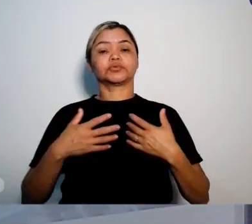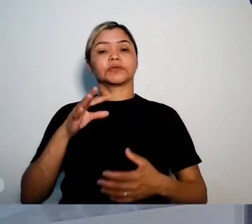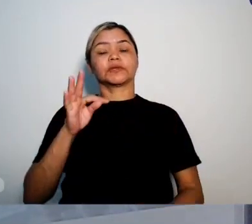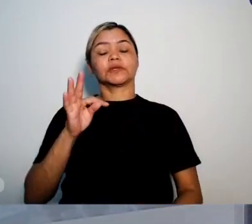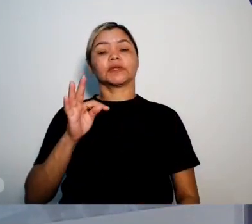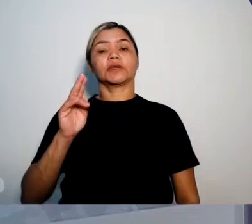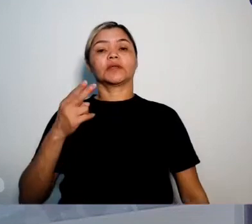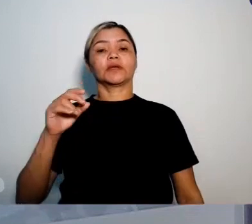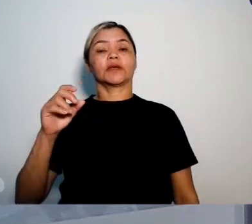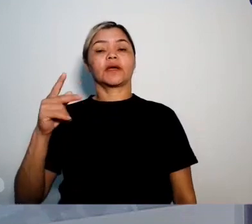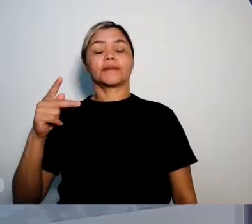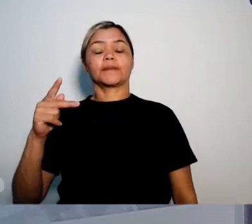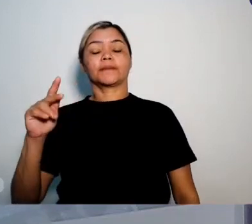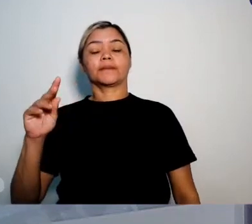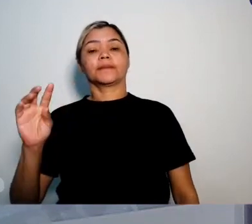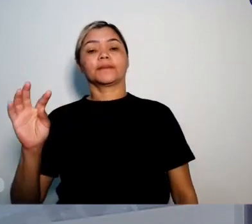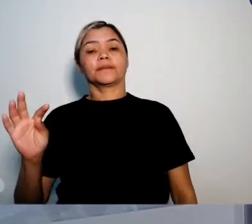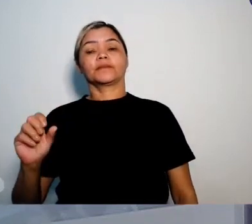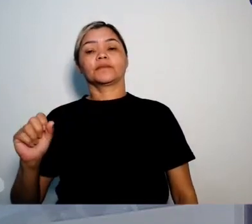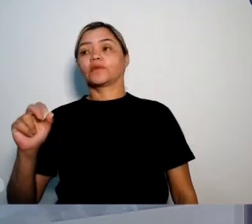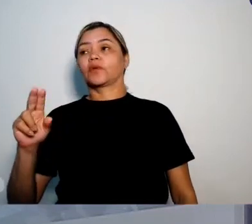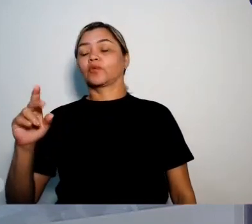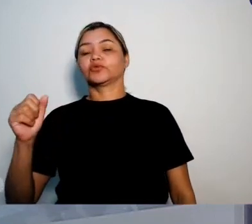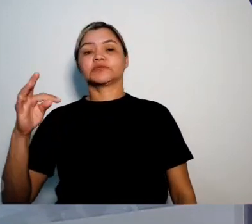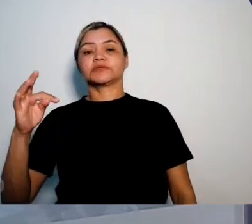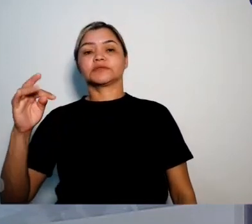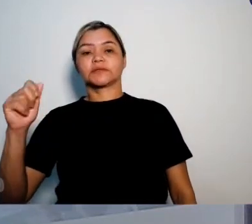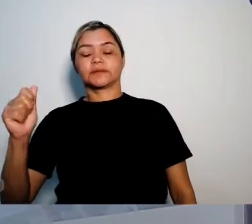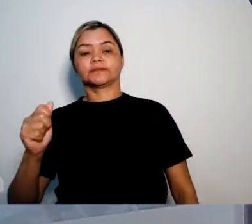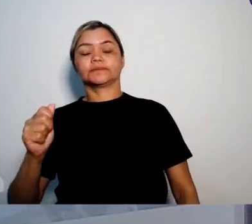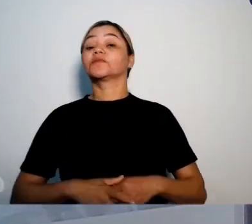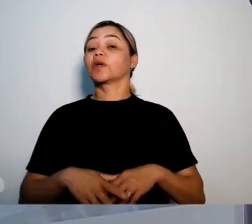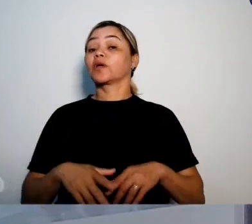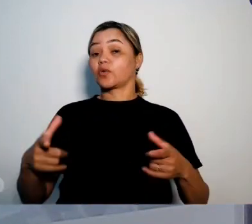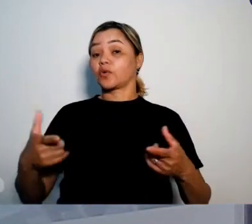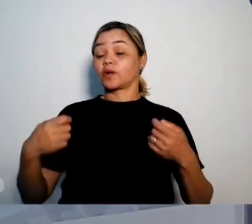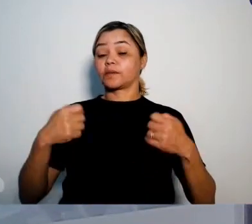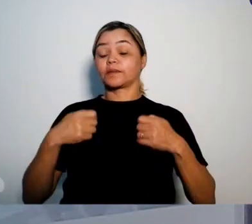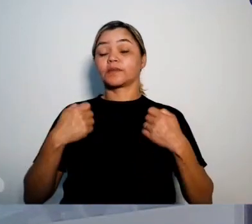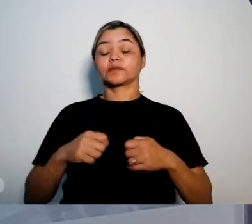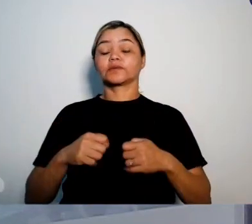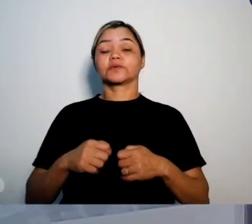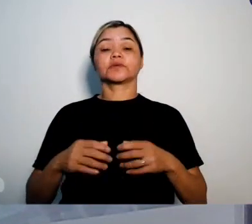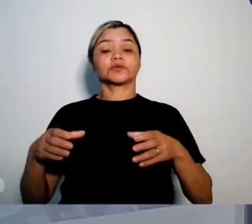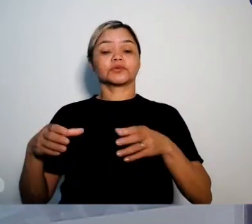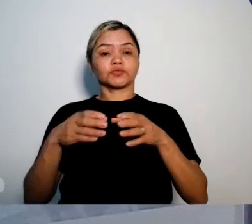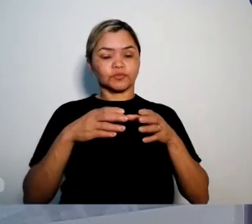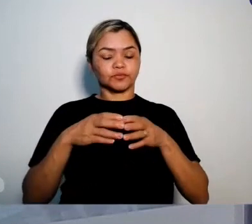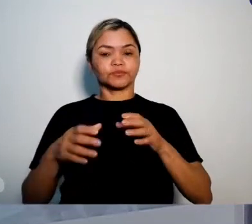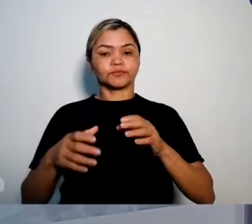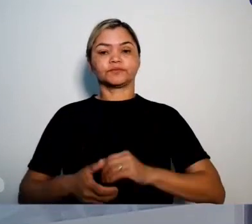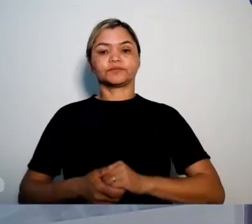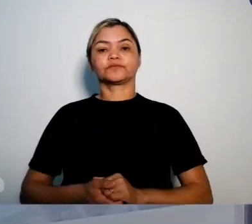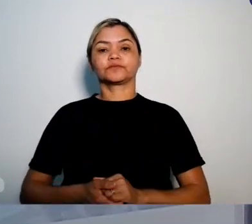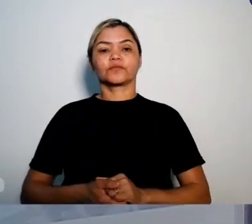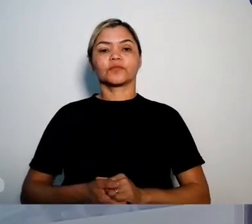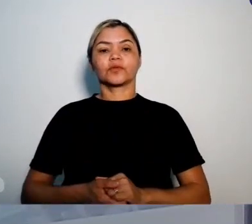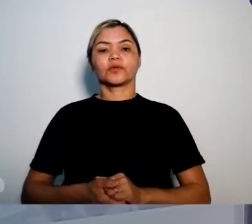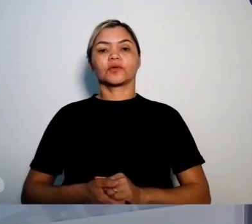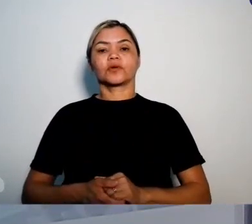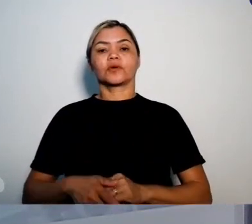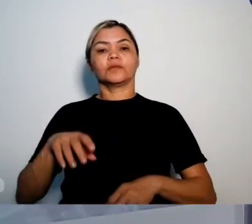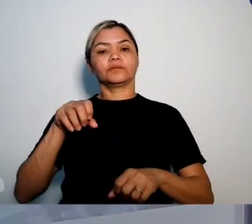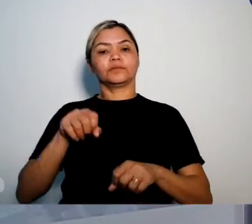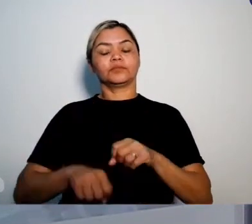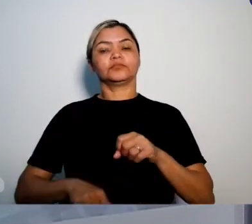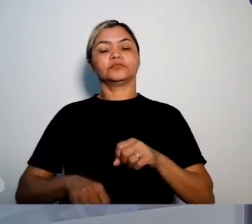também conseguir alguns benefícios e prioridades a esse grupo. Com relação ao abuso sexual infantil,